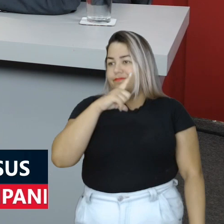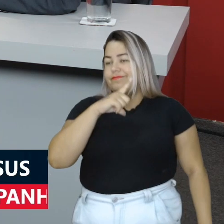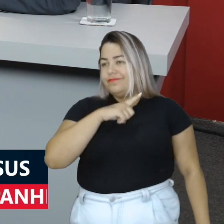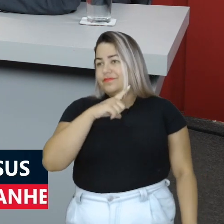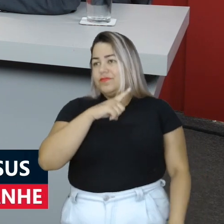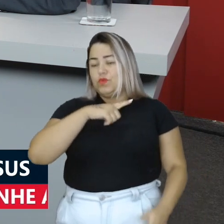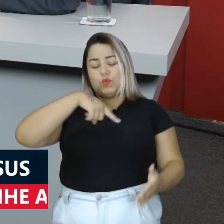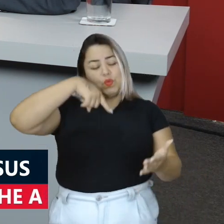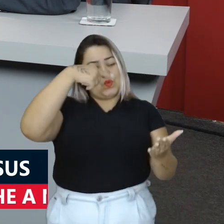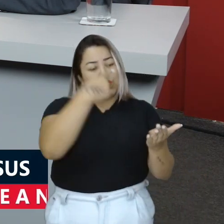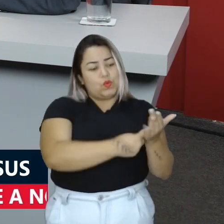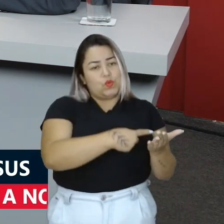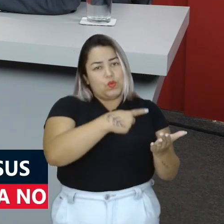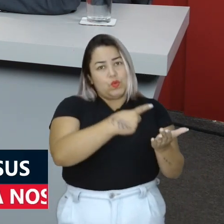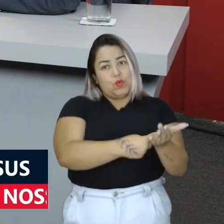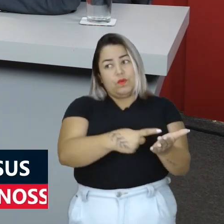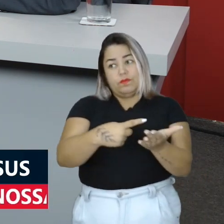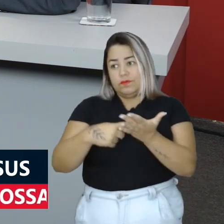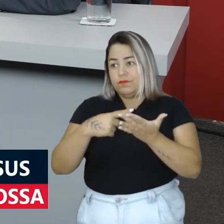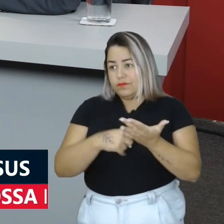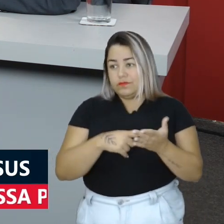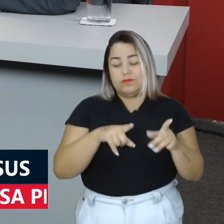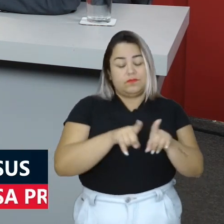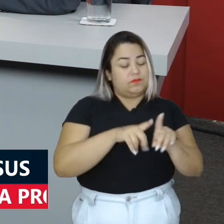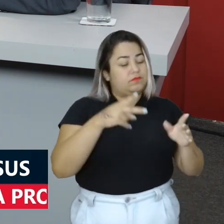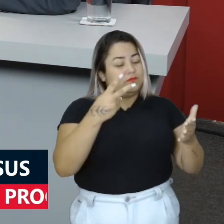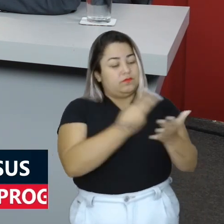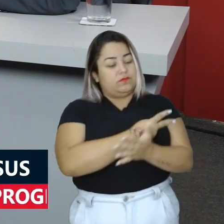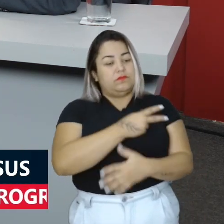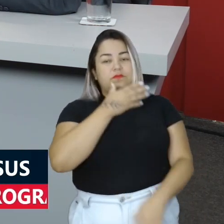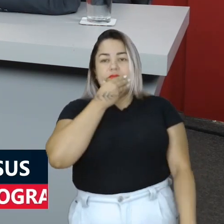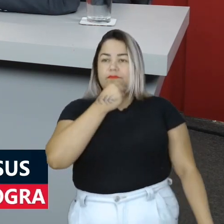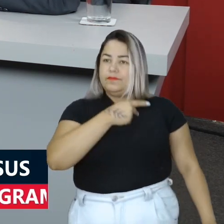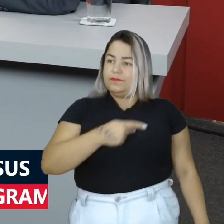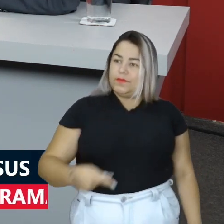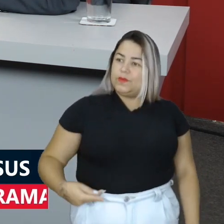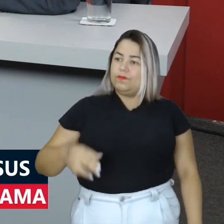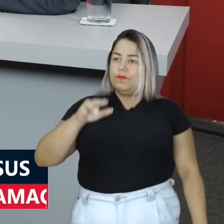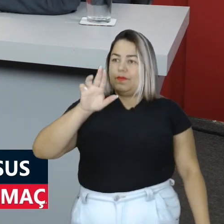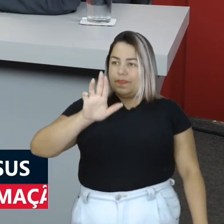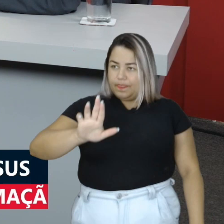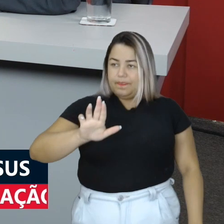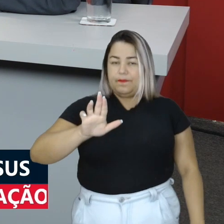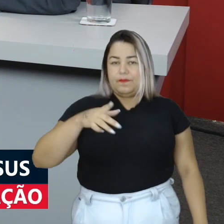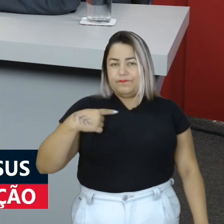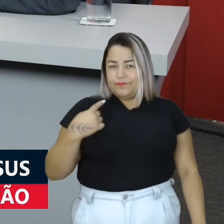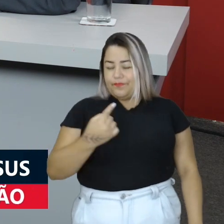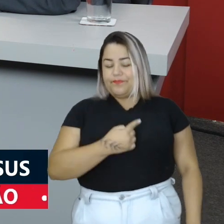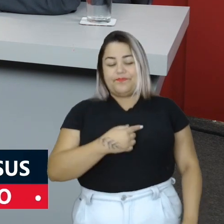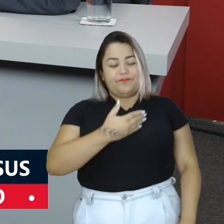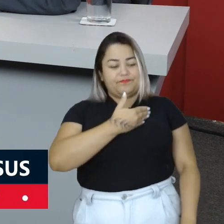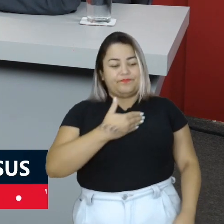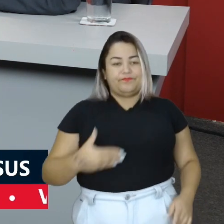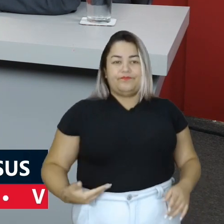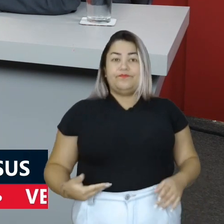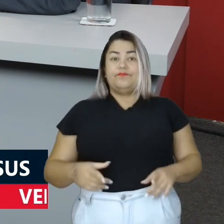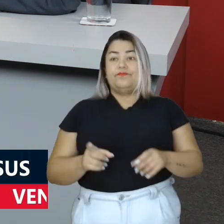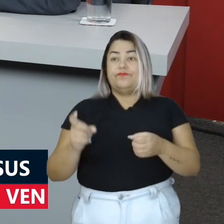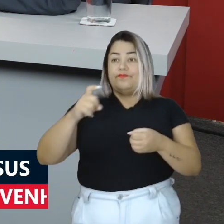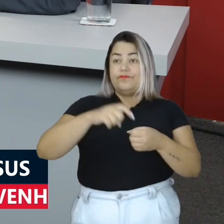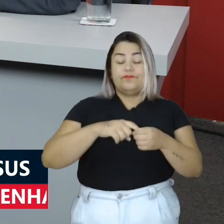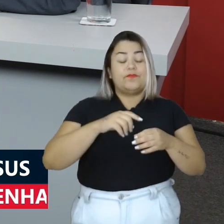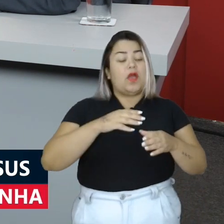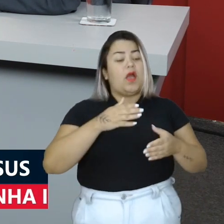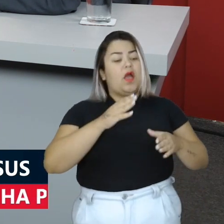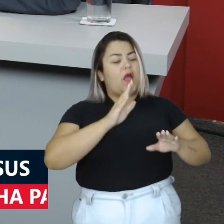de compromisso. E é isso que está acontecendo com o nosso presidente Lula e nosso governo voltando a cuidar das pessoas. É isso aí, um